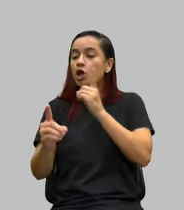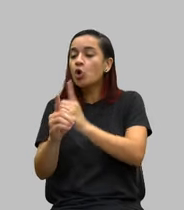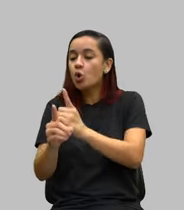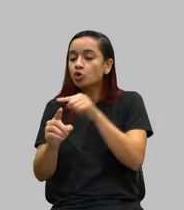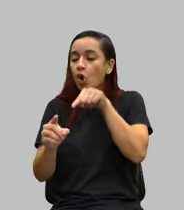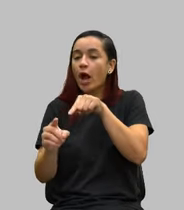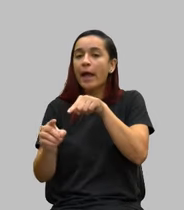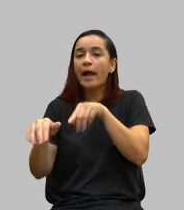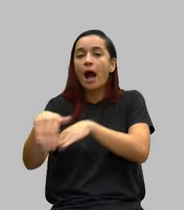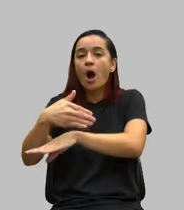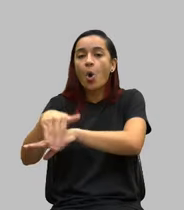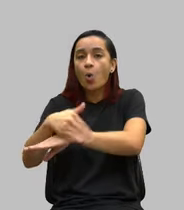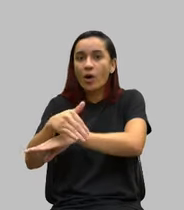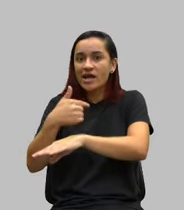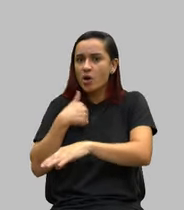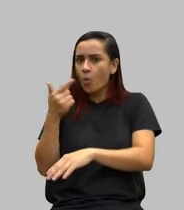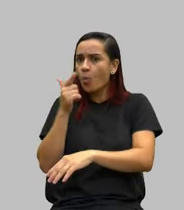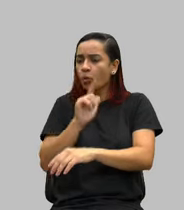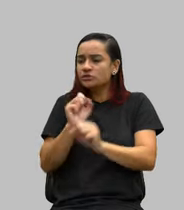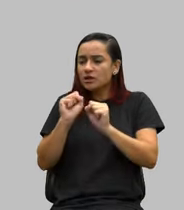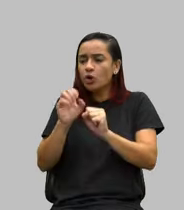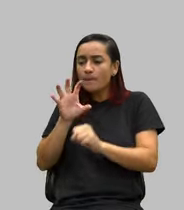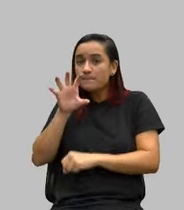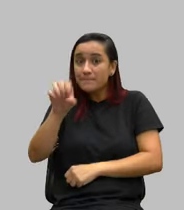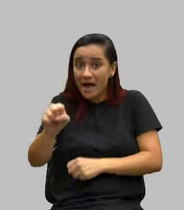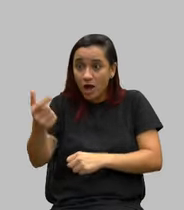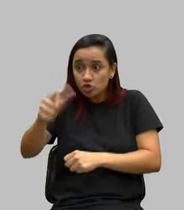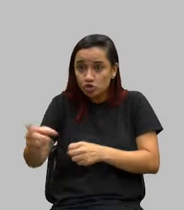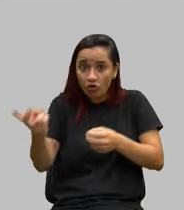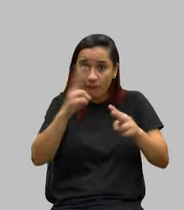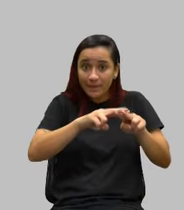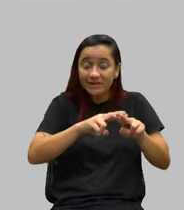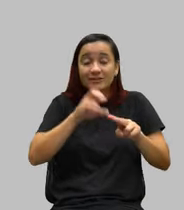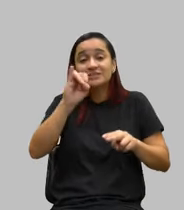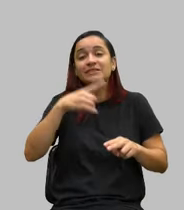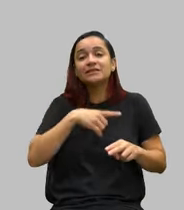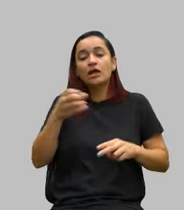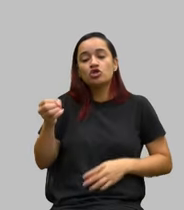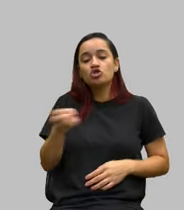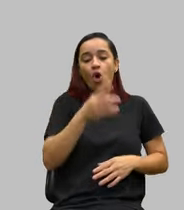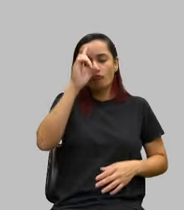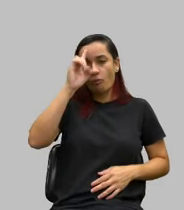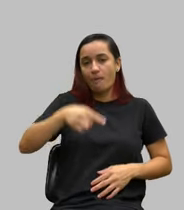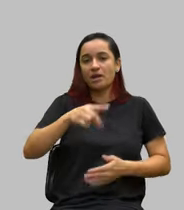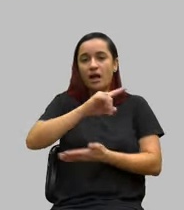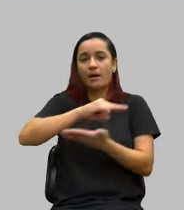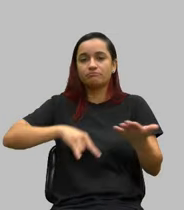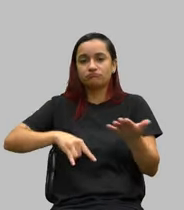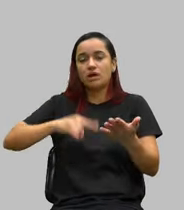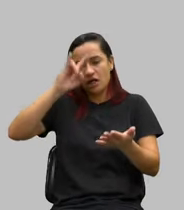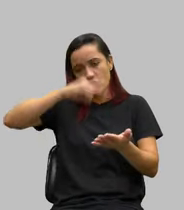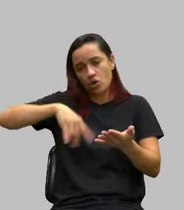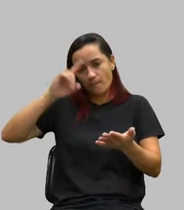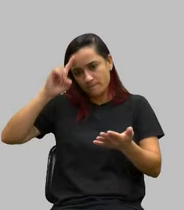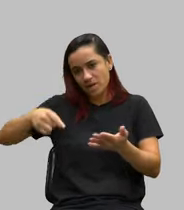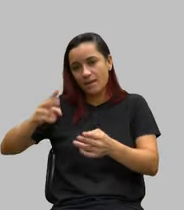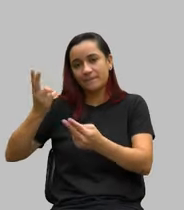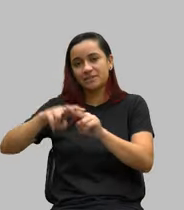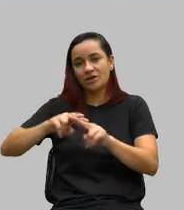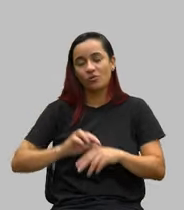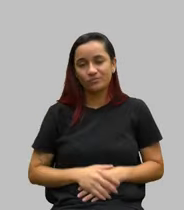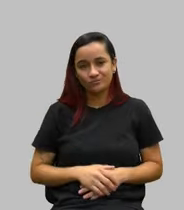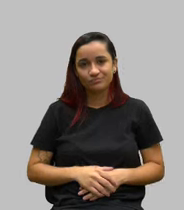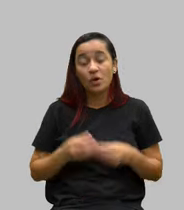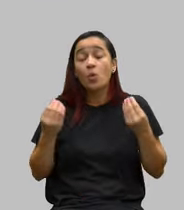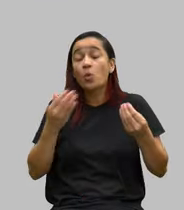fazer a recaptura se eu tiver um novo mandado de prisão eu te pergunto qual é a lógica disso hã é